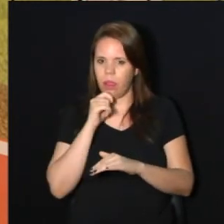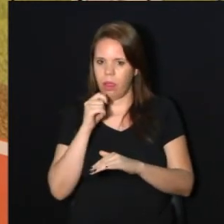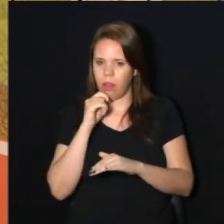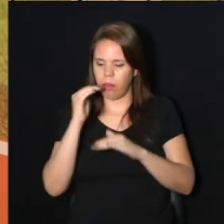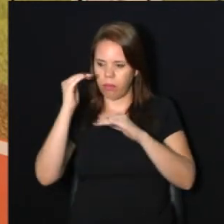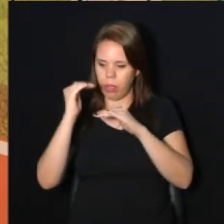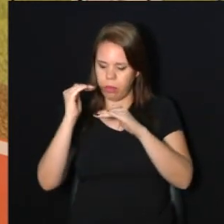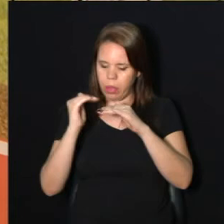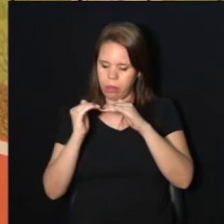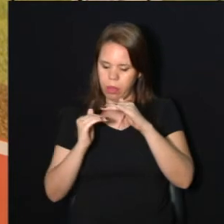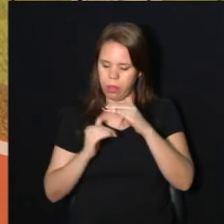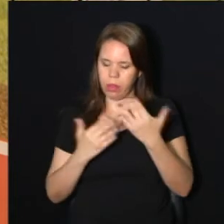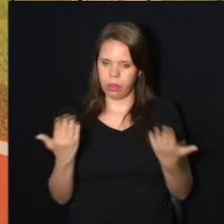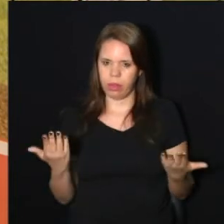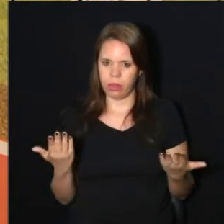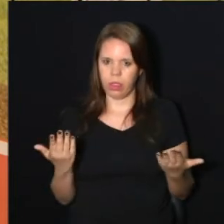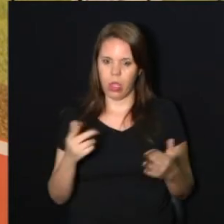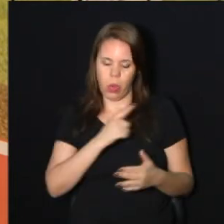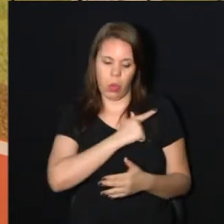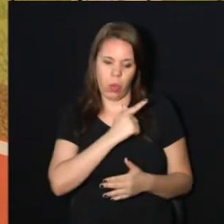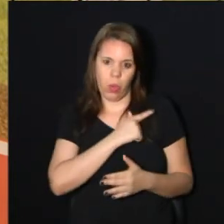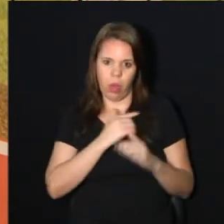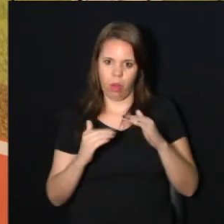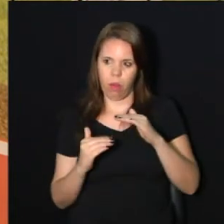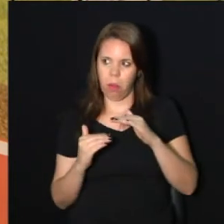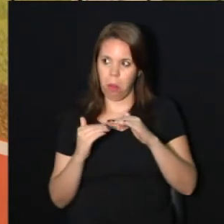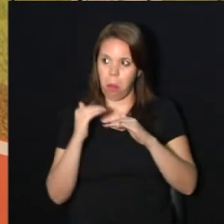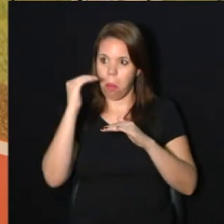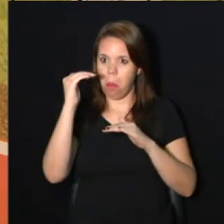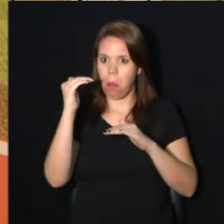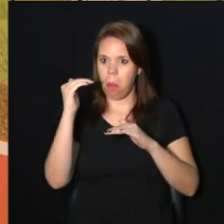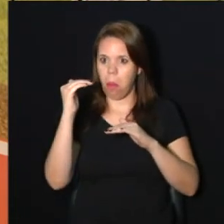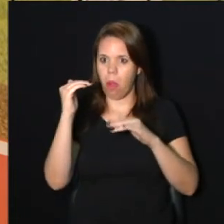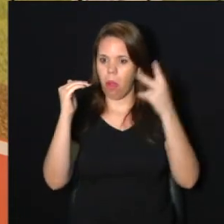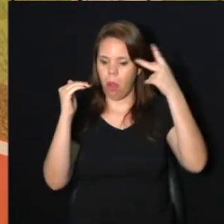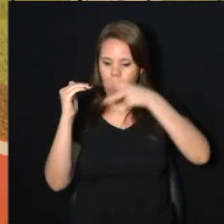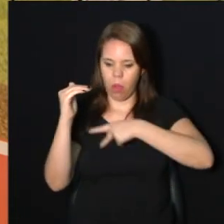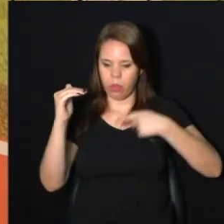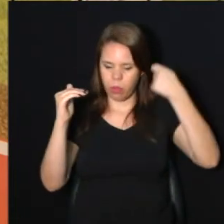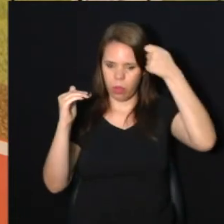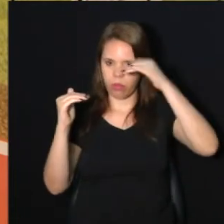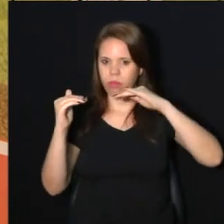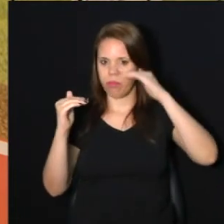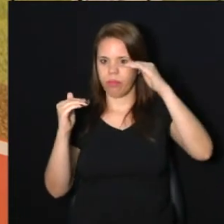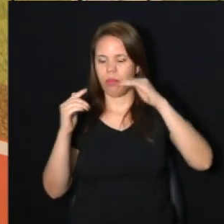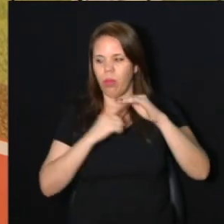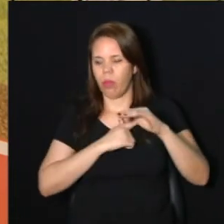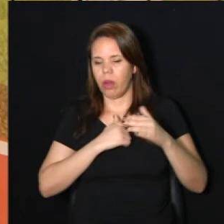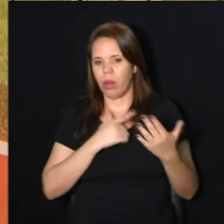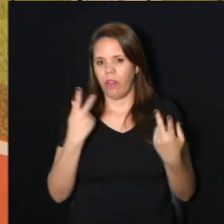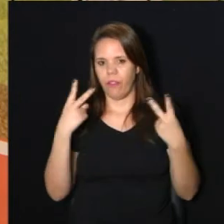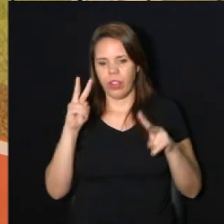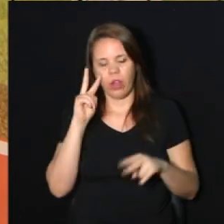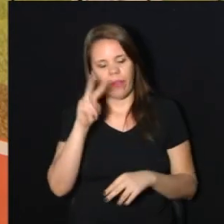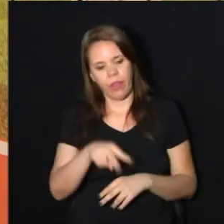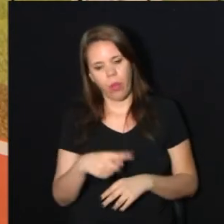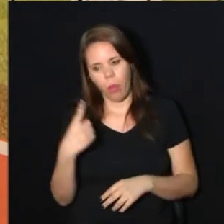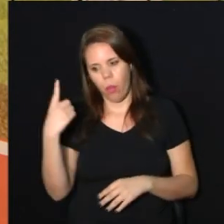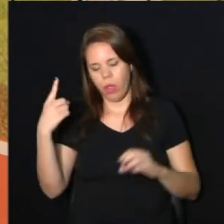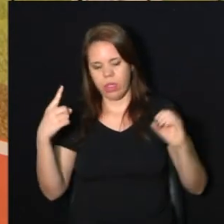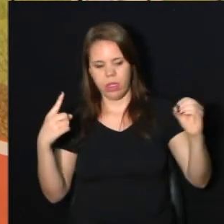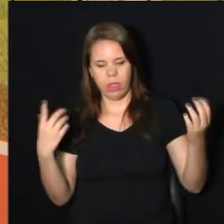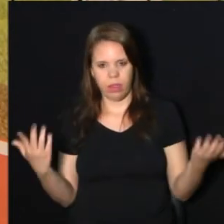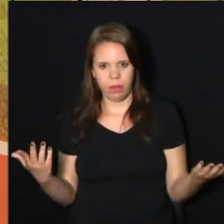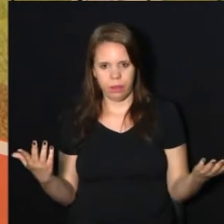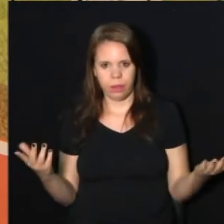queda livre. Tanto é que o Guarani ultrapassou a Macaca na classificação com a vitória que a gente viu aí por 1-0.